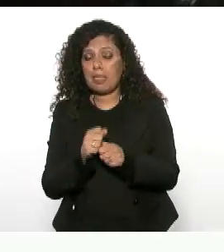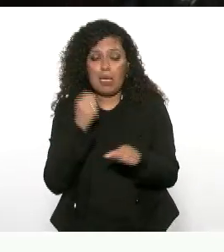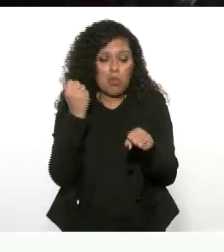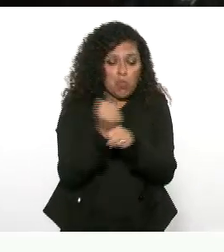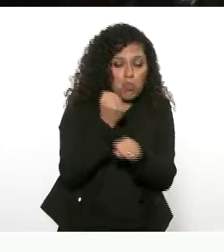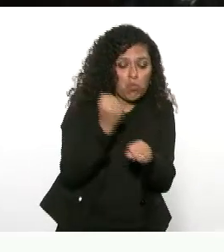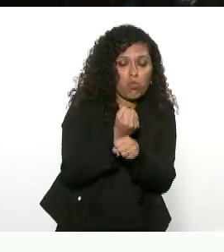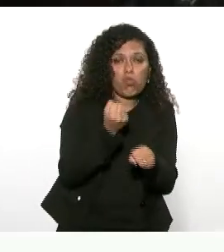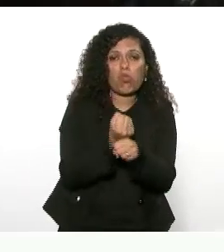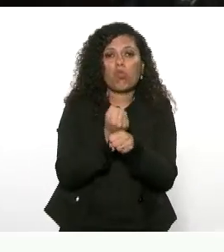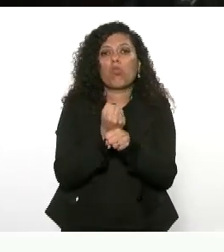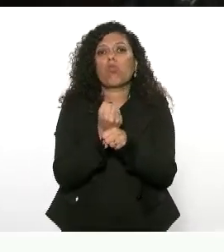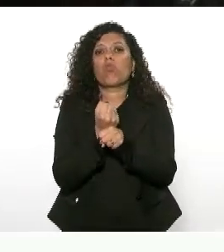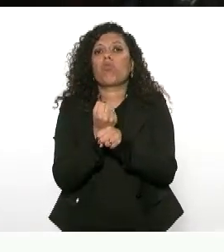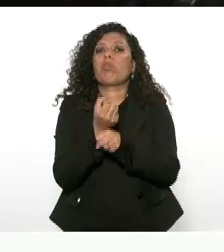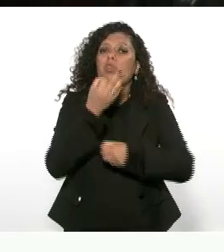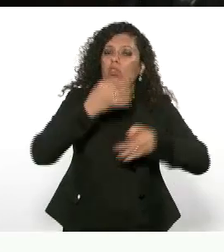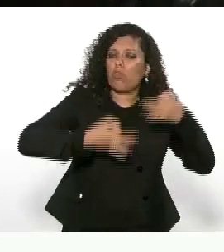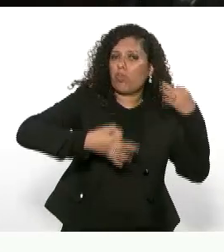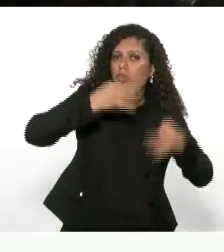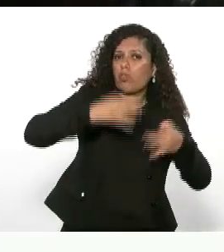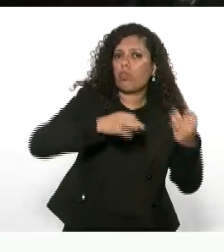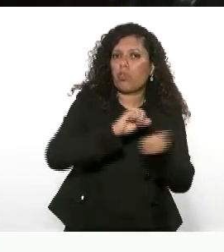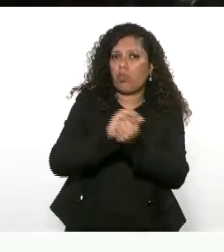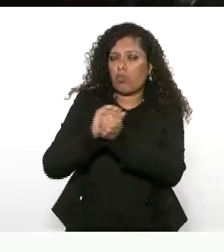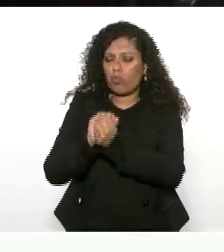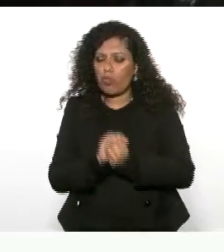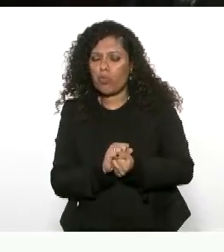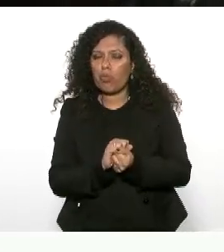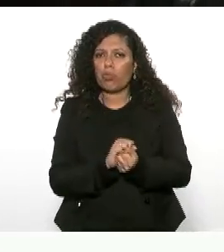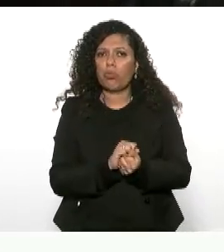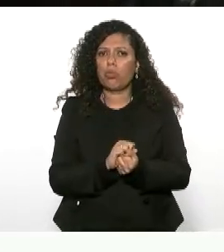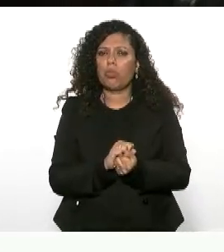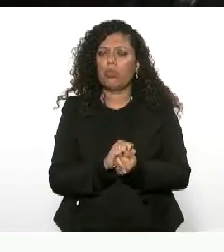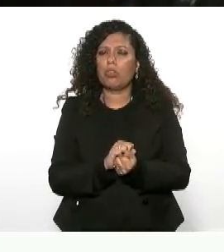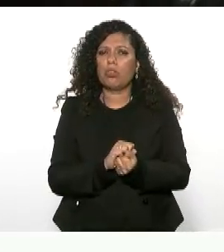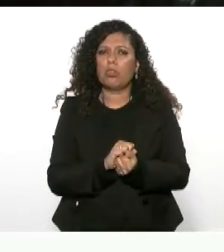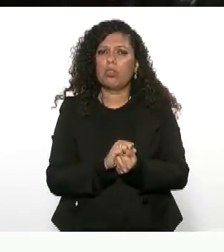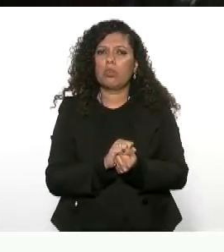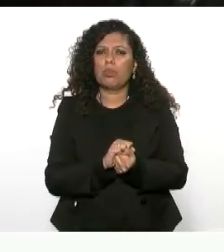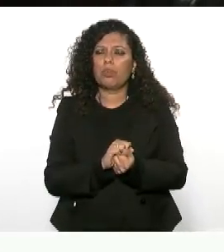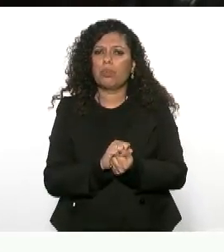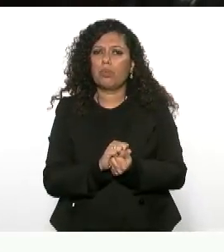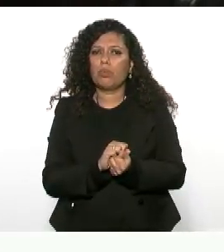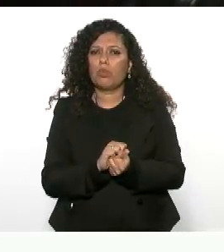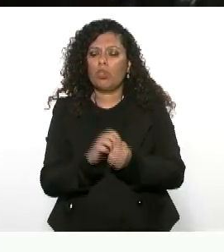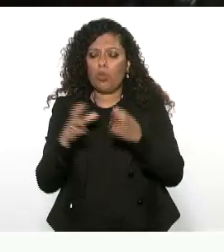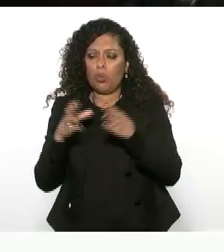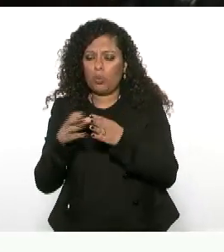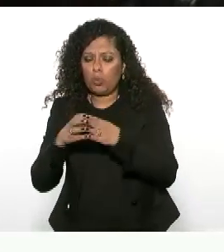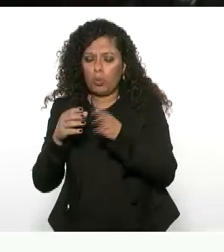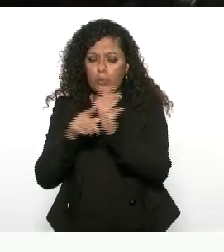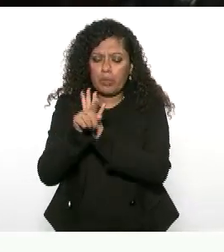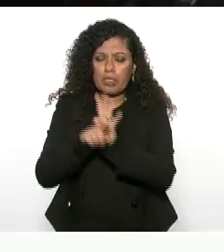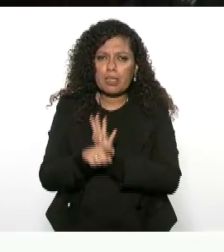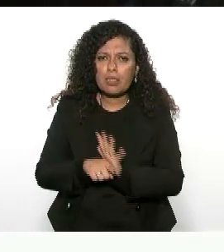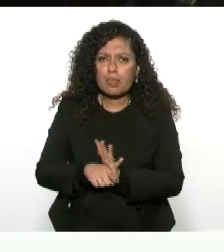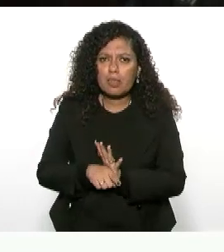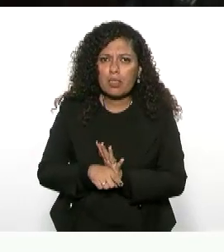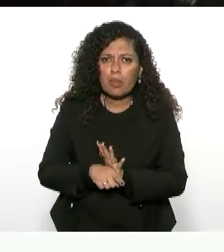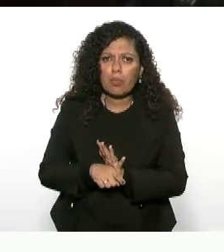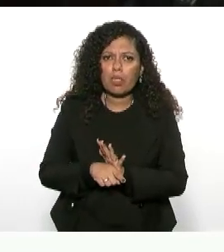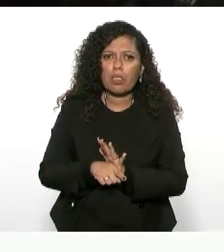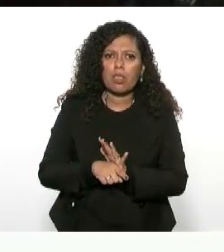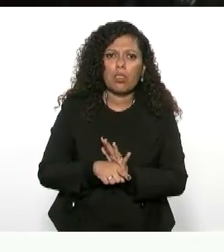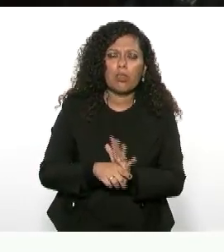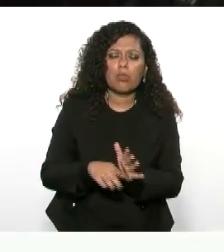construção jurídica, digamos assim, junto com o Comitê de Monitoramento da